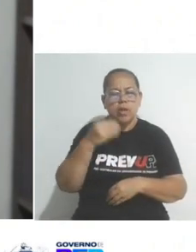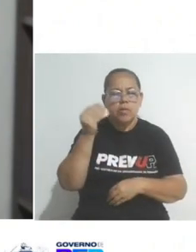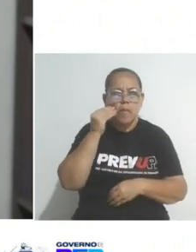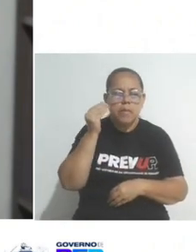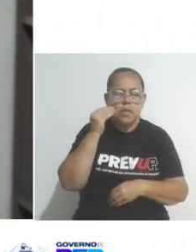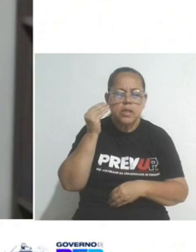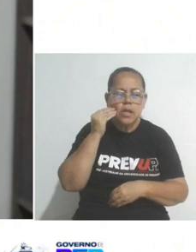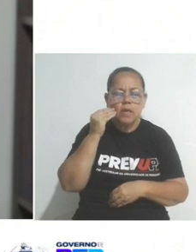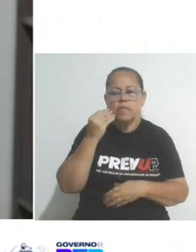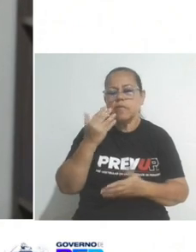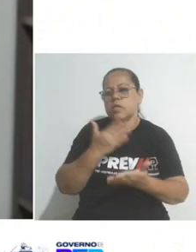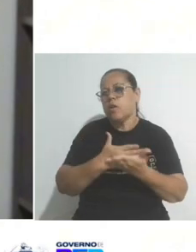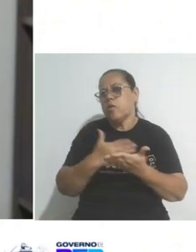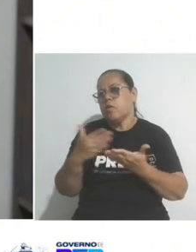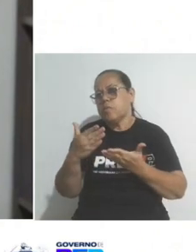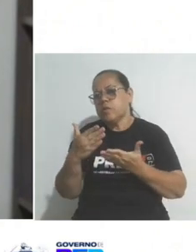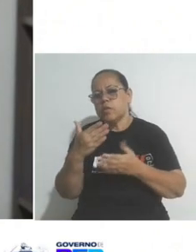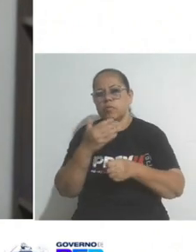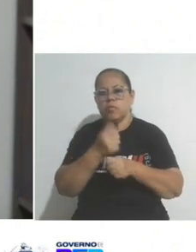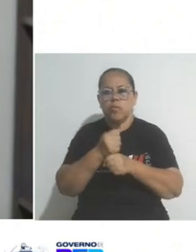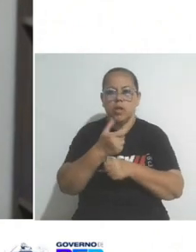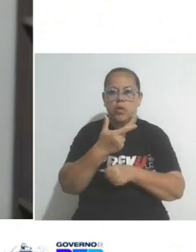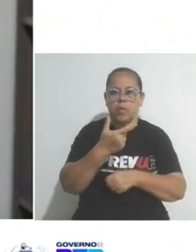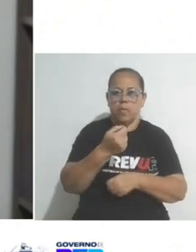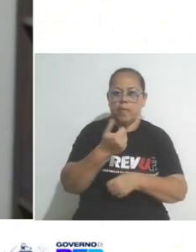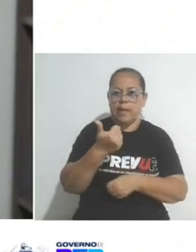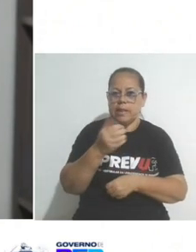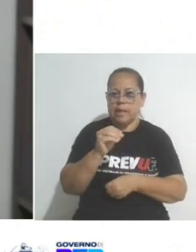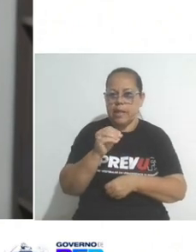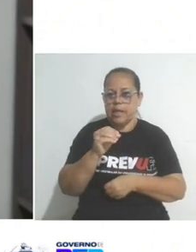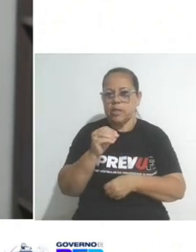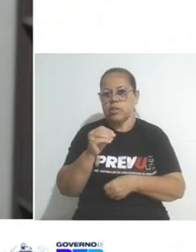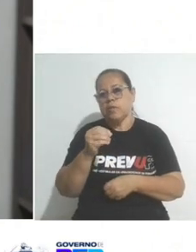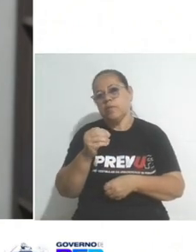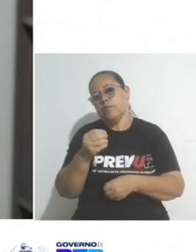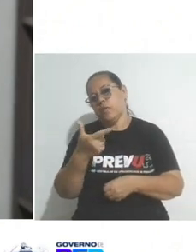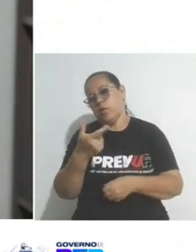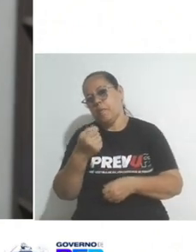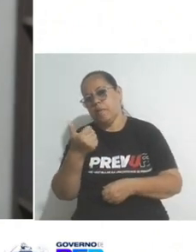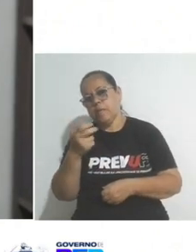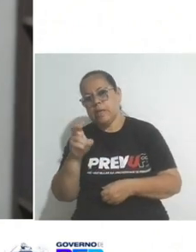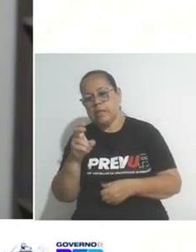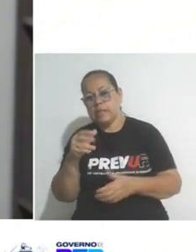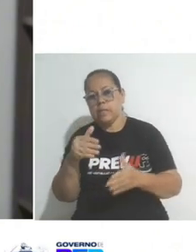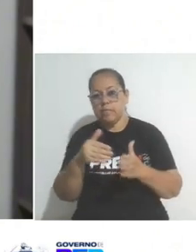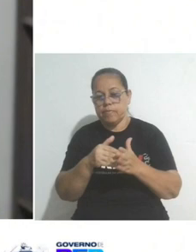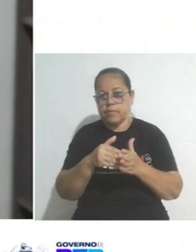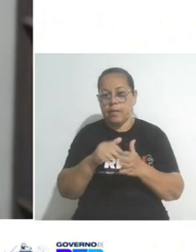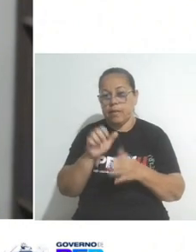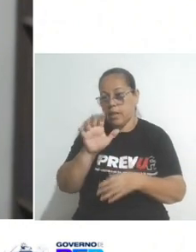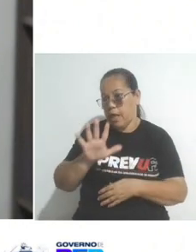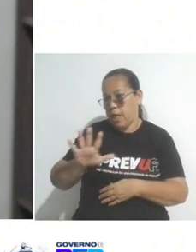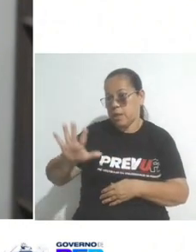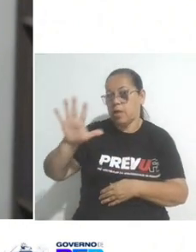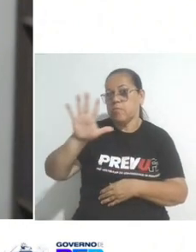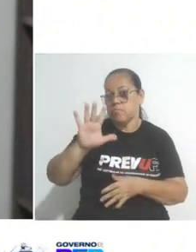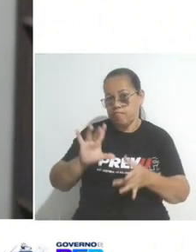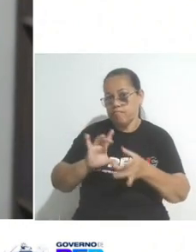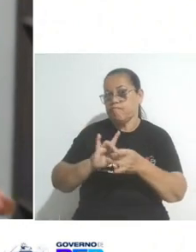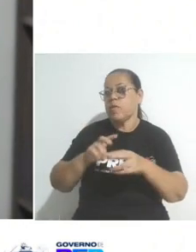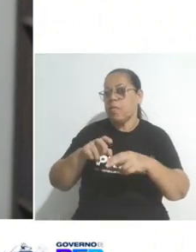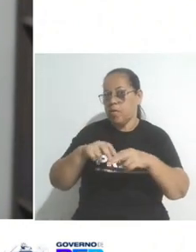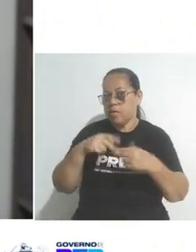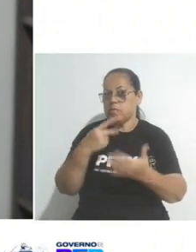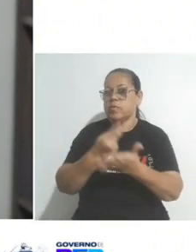a partir de 2010 2015 até a presente data na Europa estão vinculadas a esses